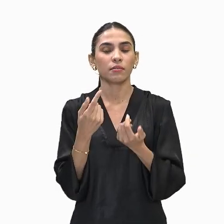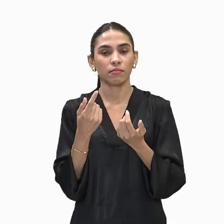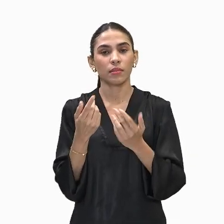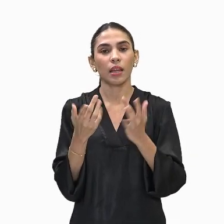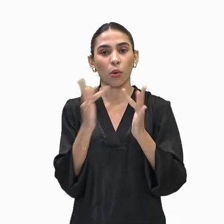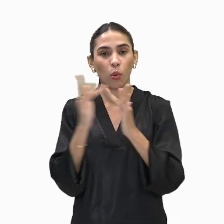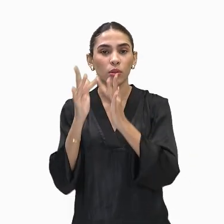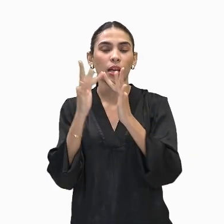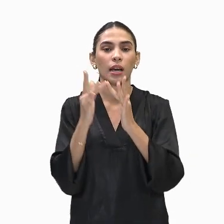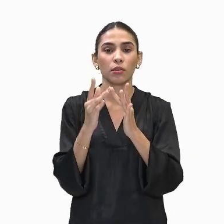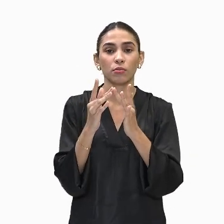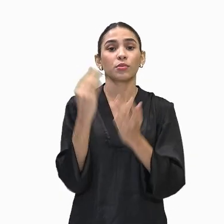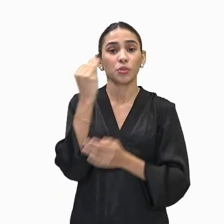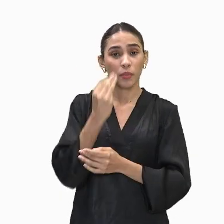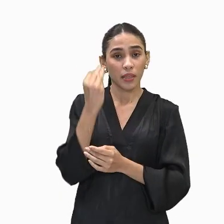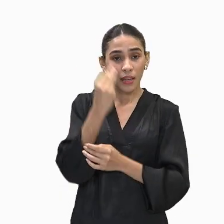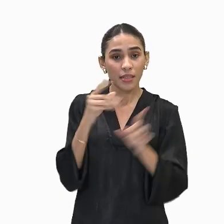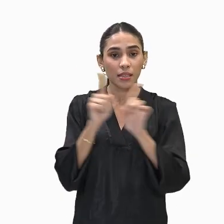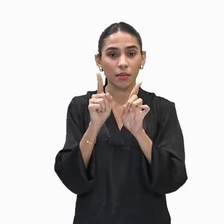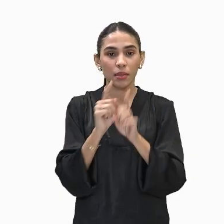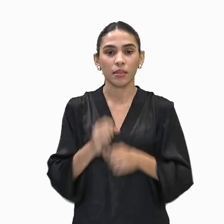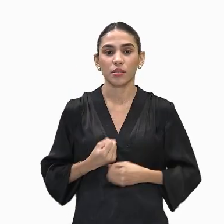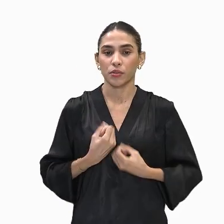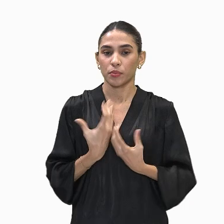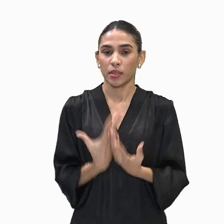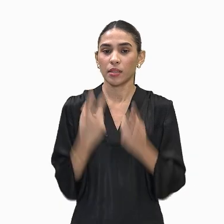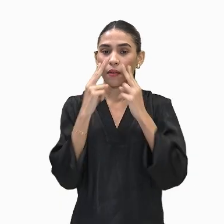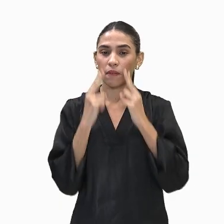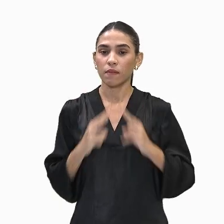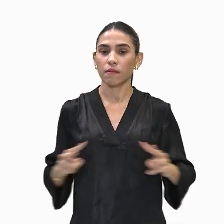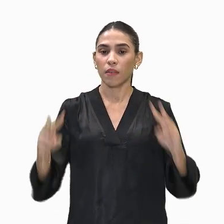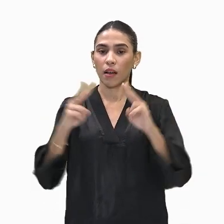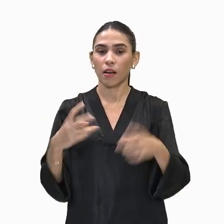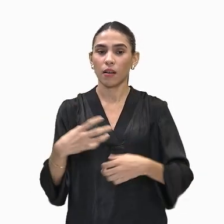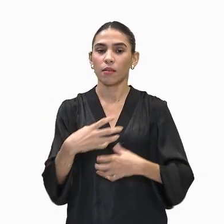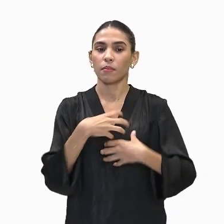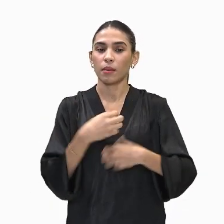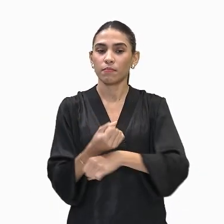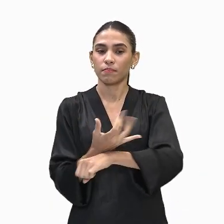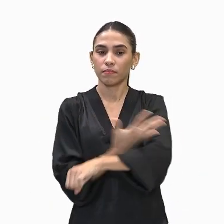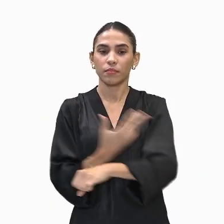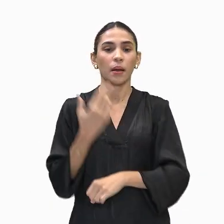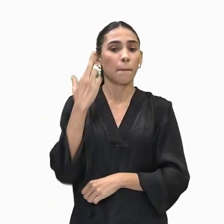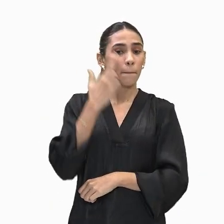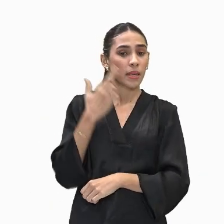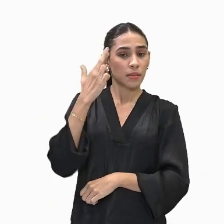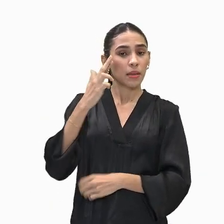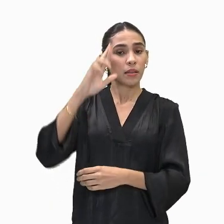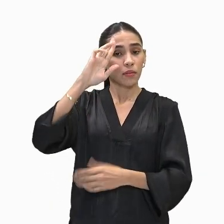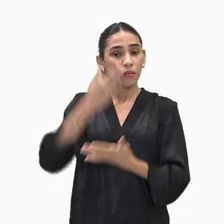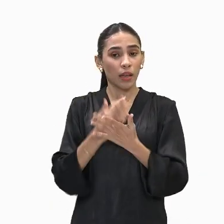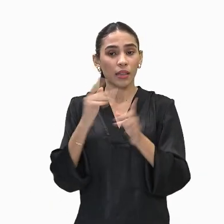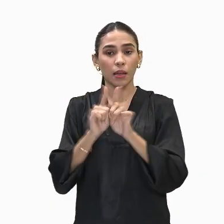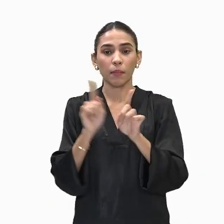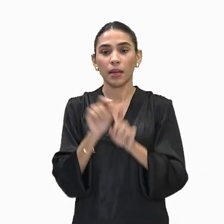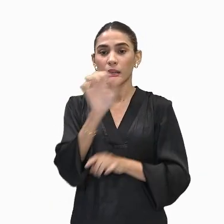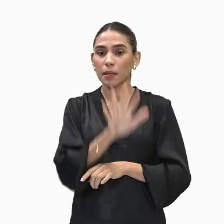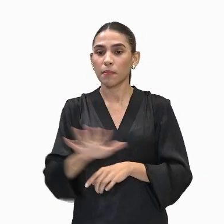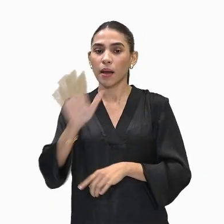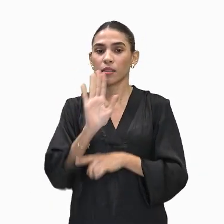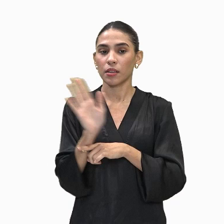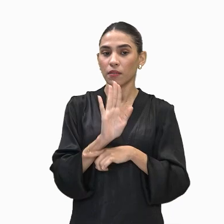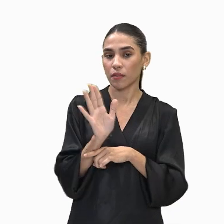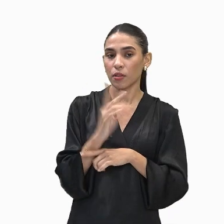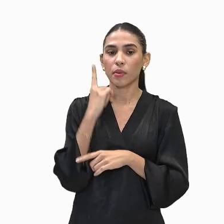todos. Expressar nossa visão de mundo e nossas emoções, pensamentos e crenças por meio de imagens, filmes,